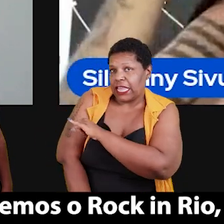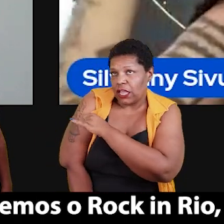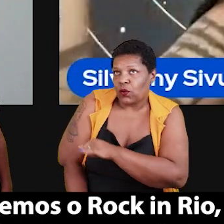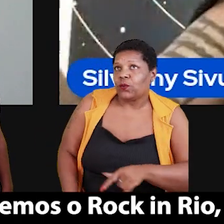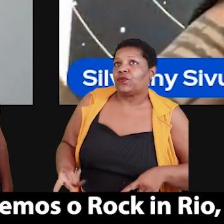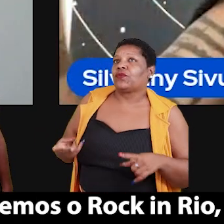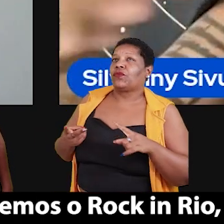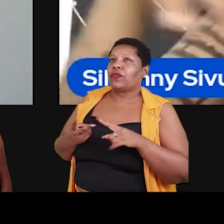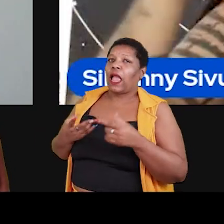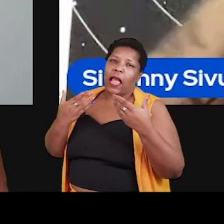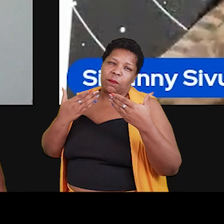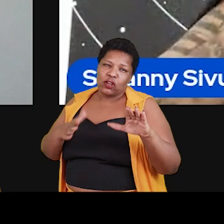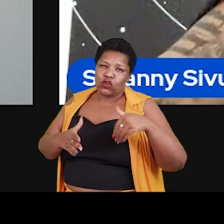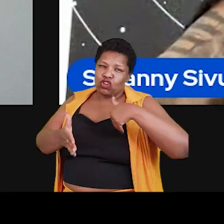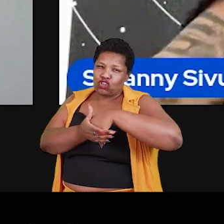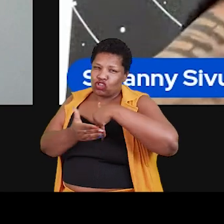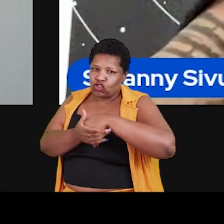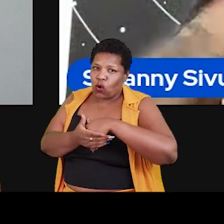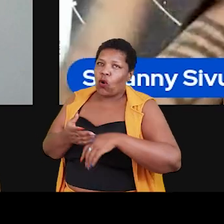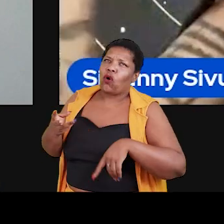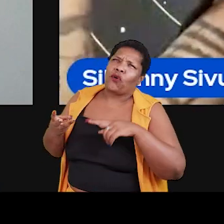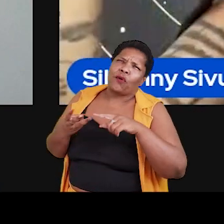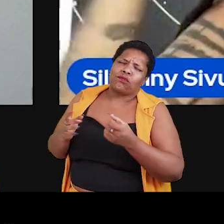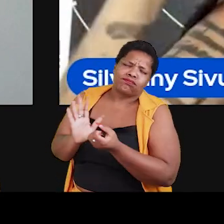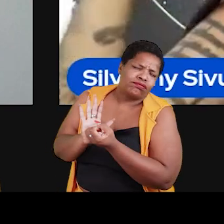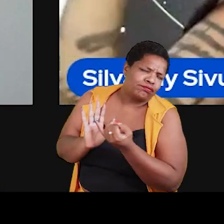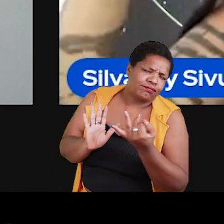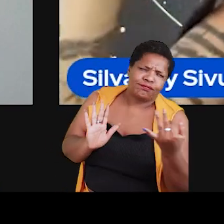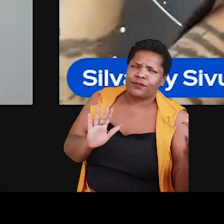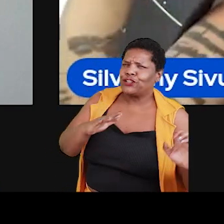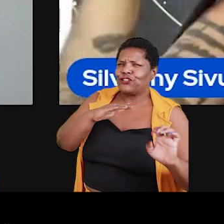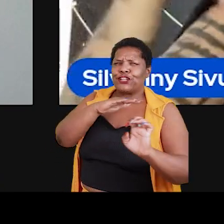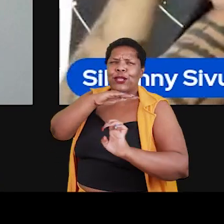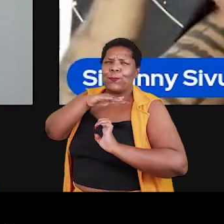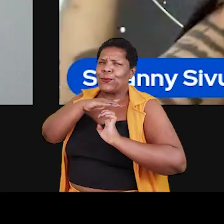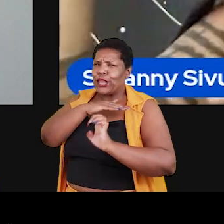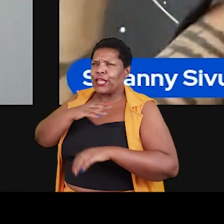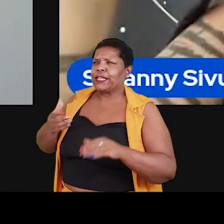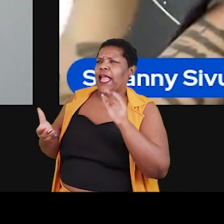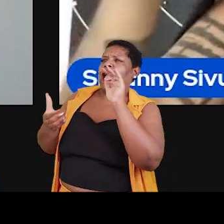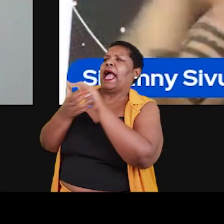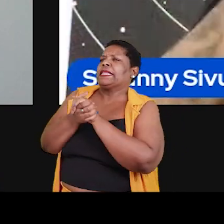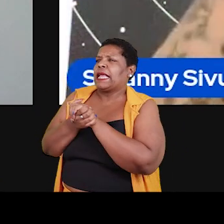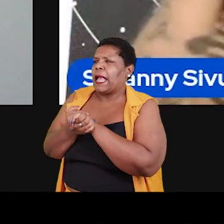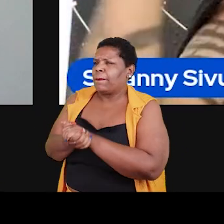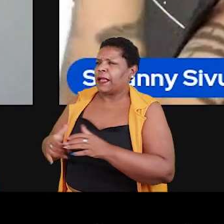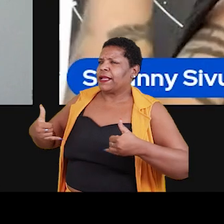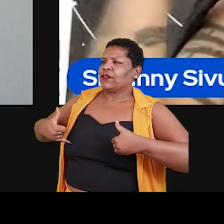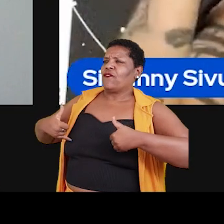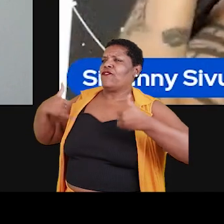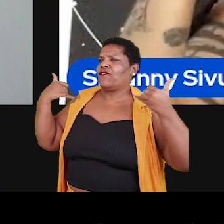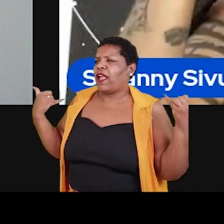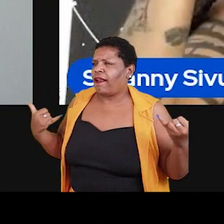várias aberturas de jogos, um montão de evento corporativo, casamento,